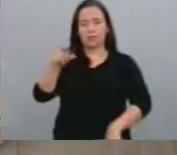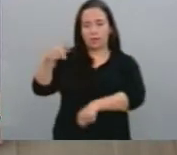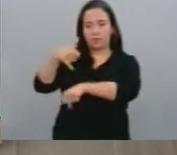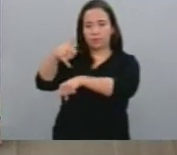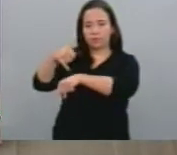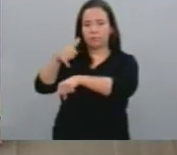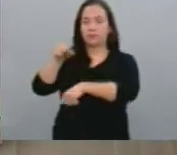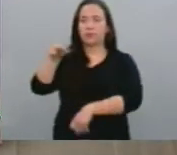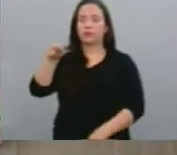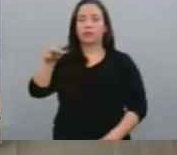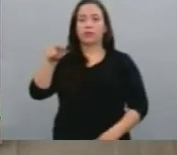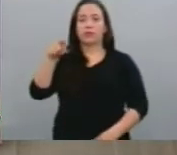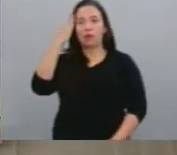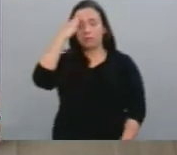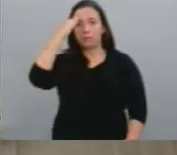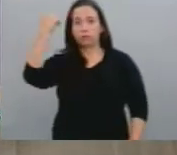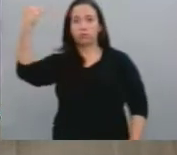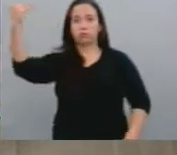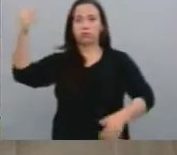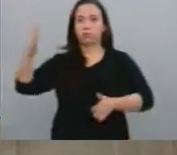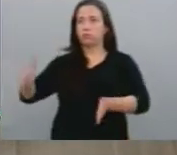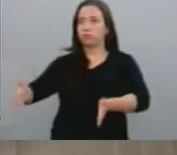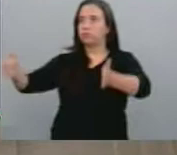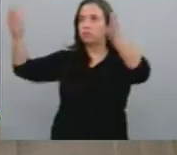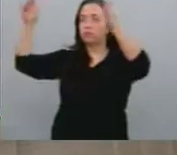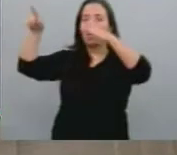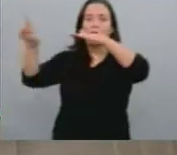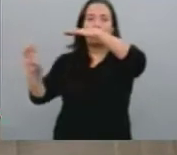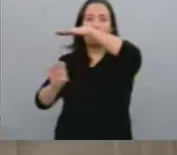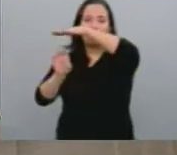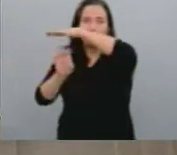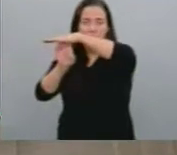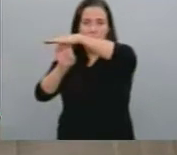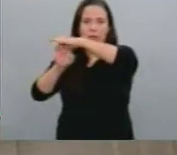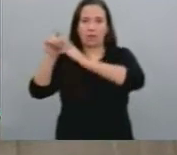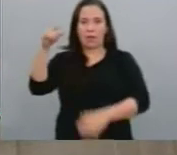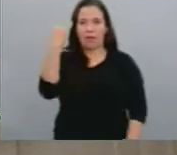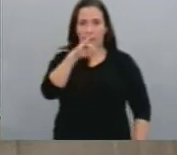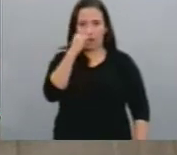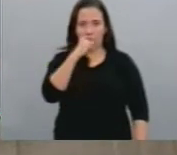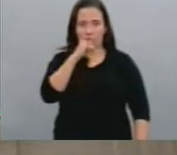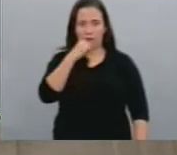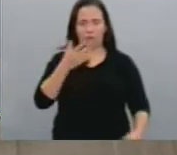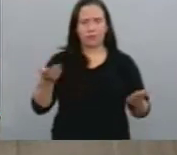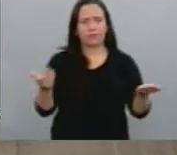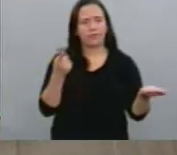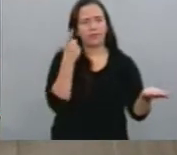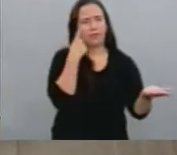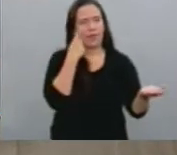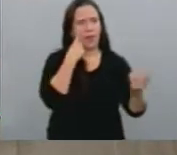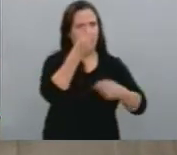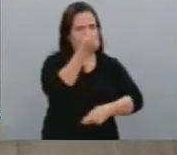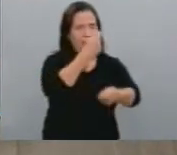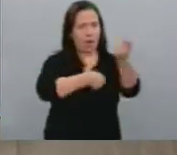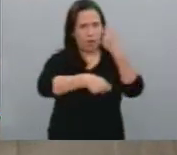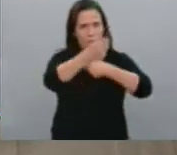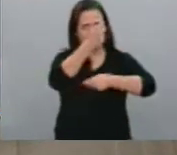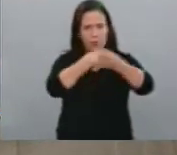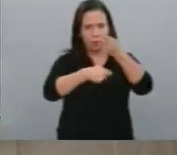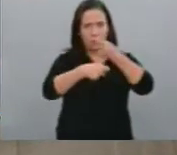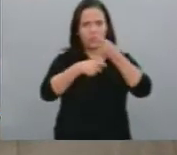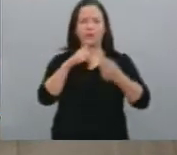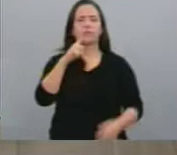grande termoelétrica. Isso tem há um equívoco do ponto de vista econômico, há